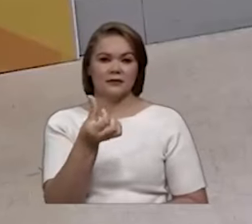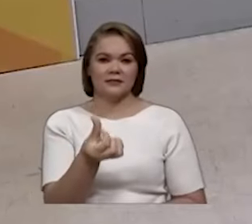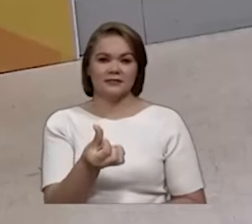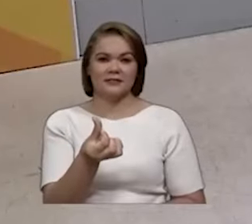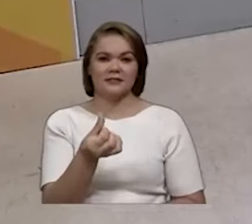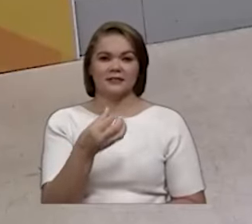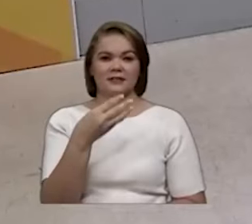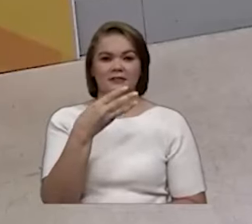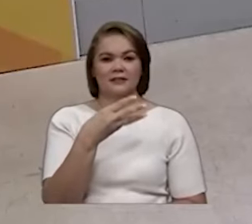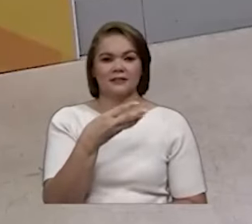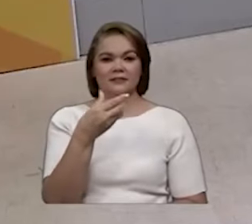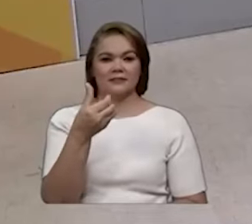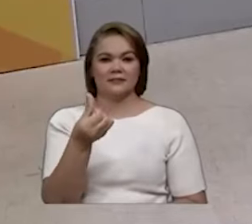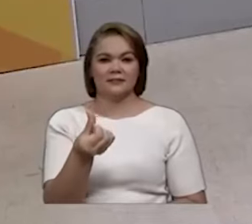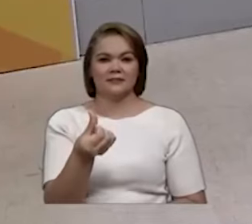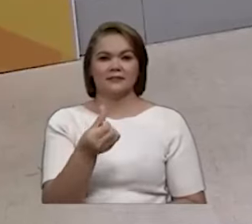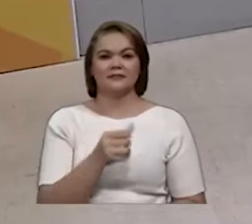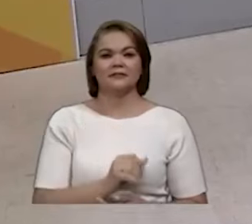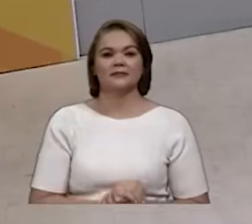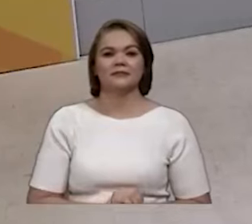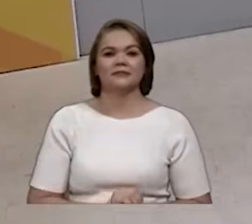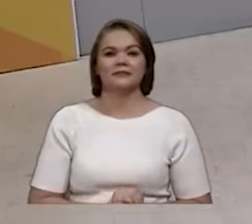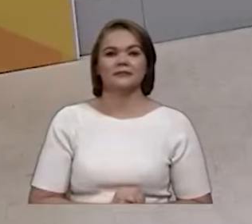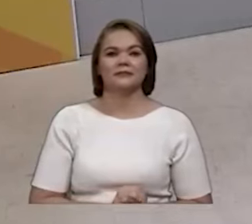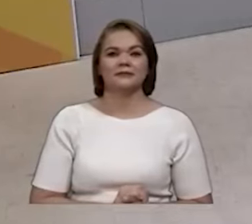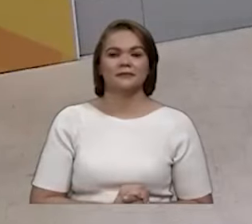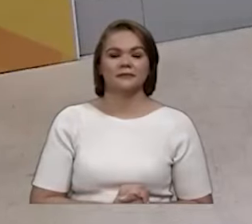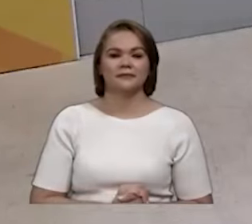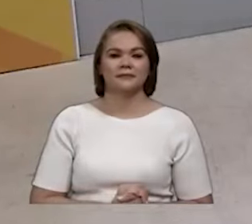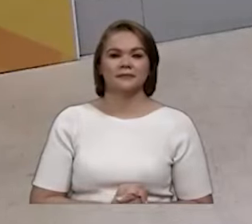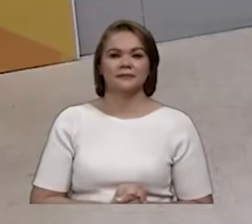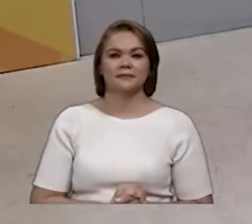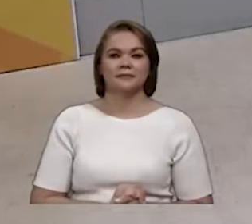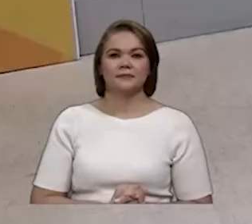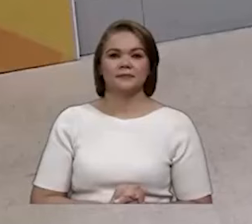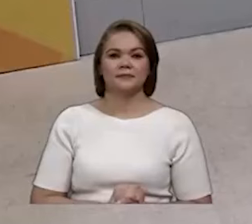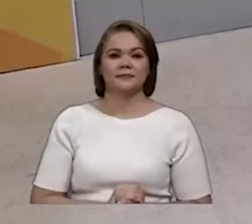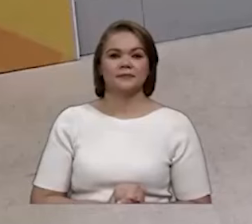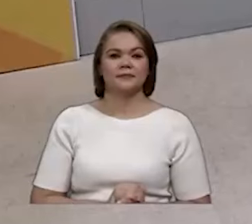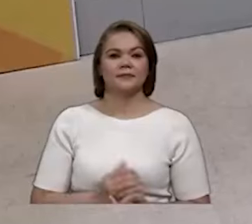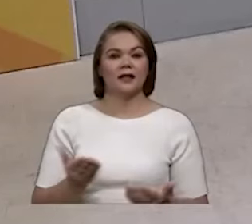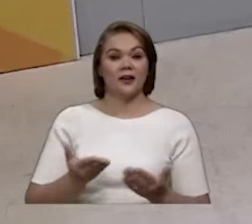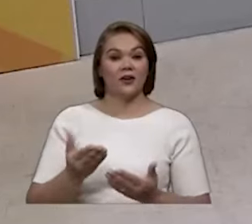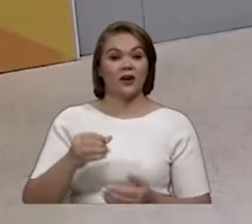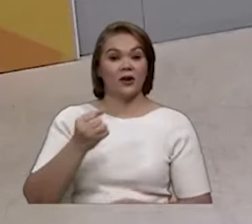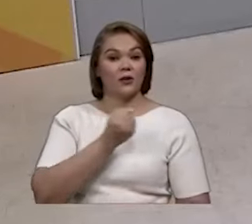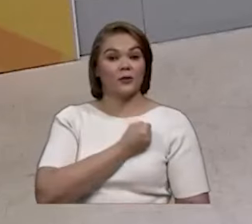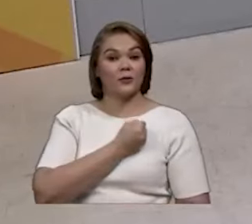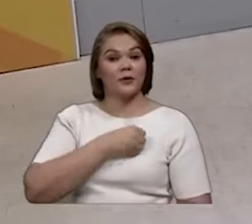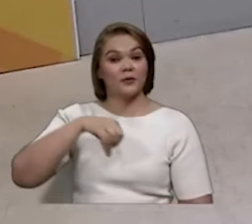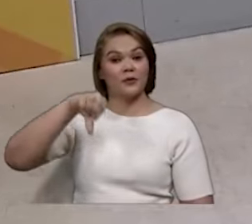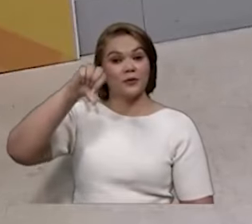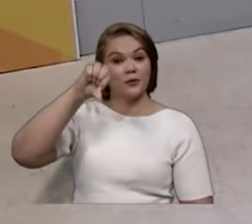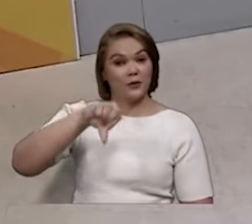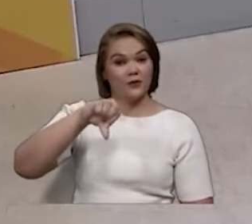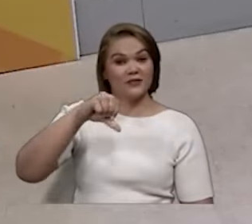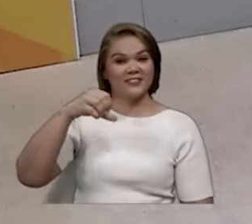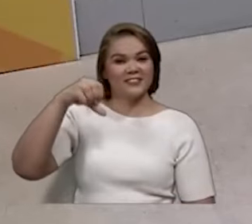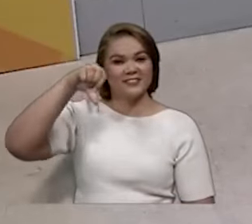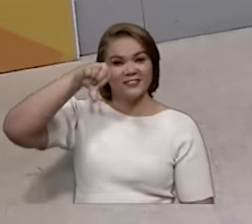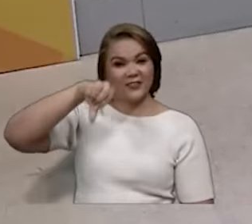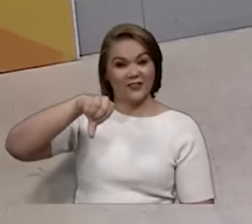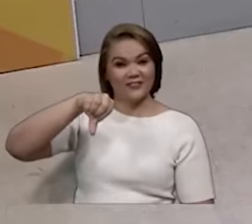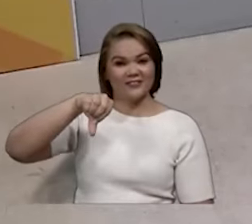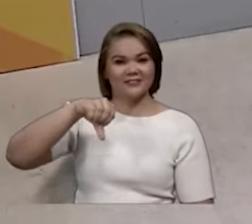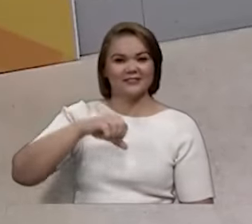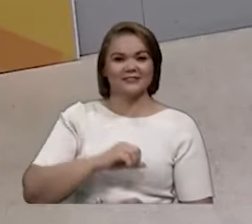36, 36, 36. Vamos lá que o número 9 saiu, número 9,